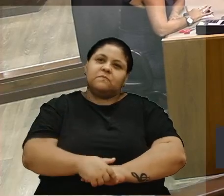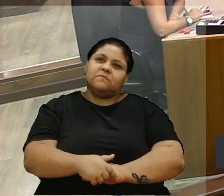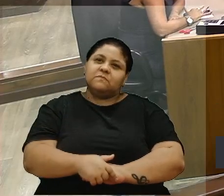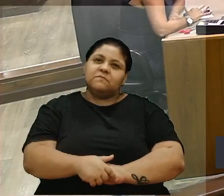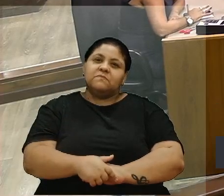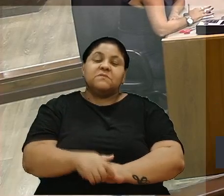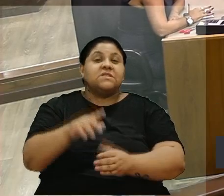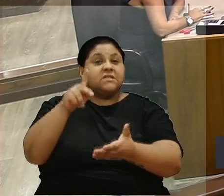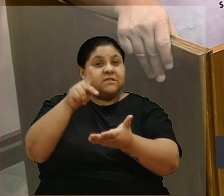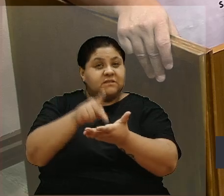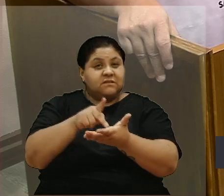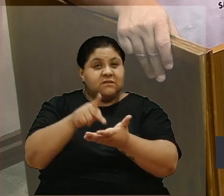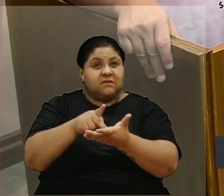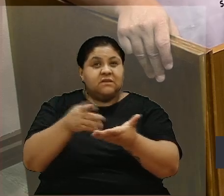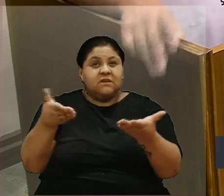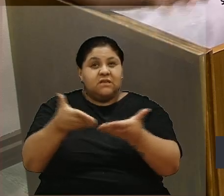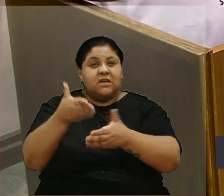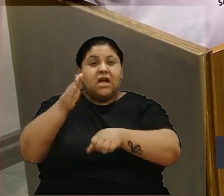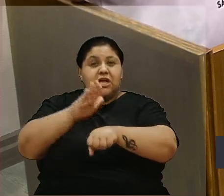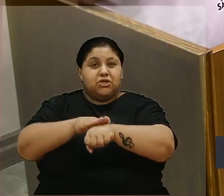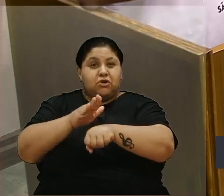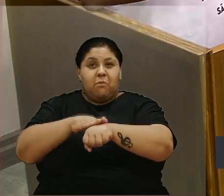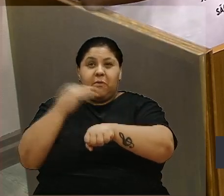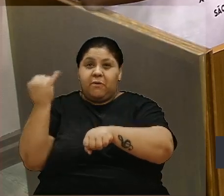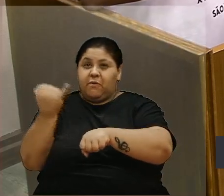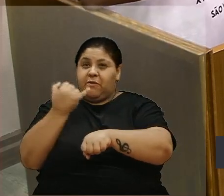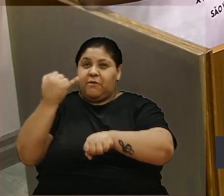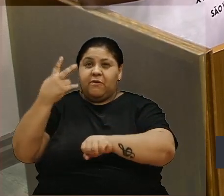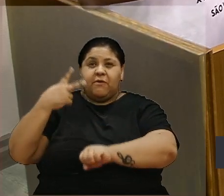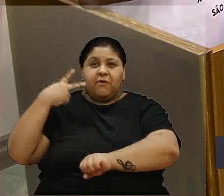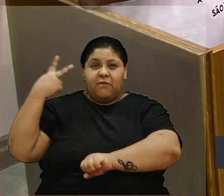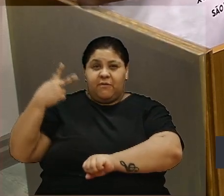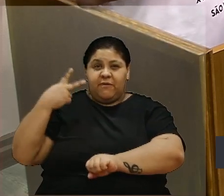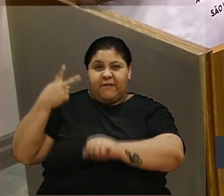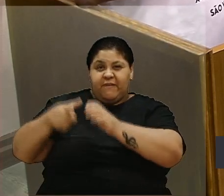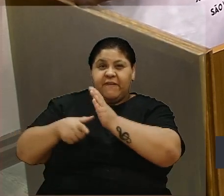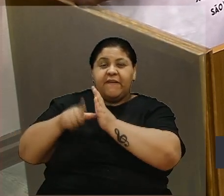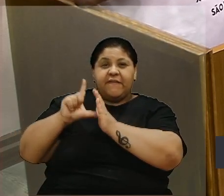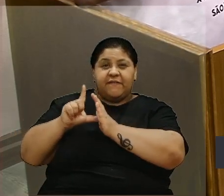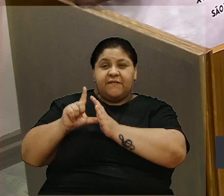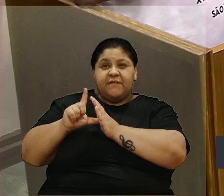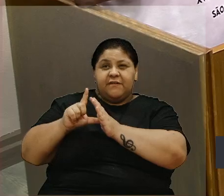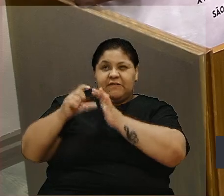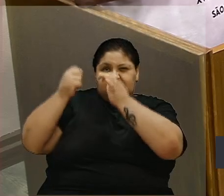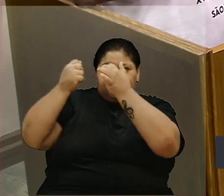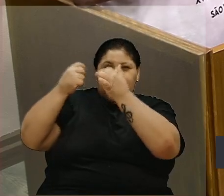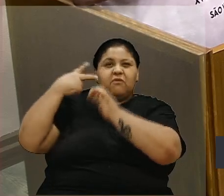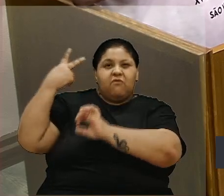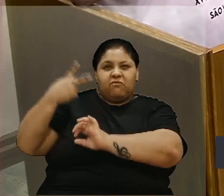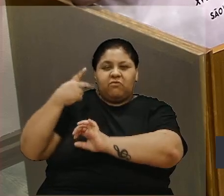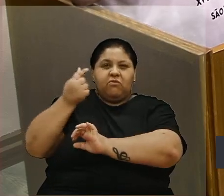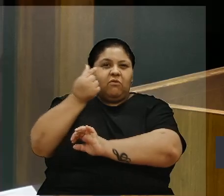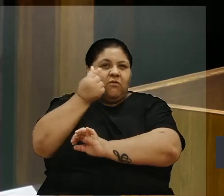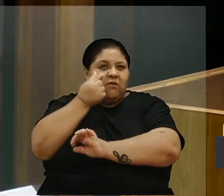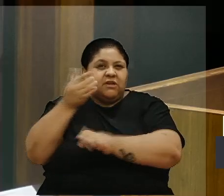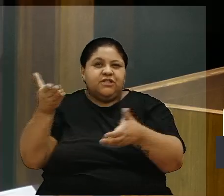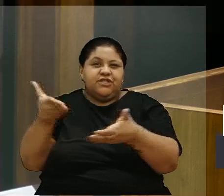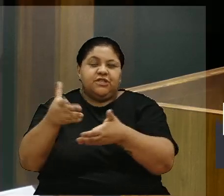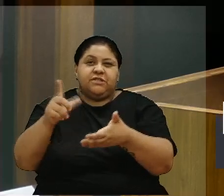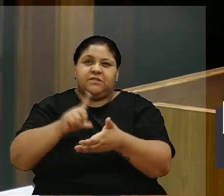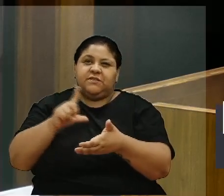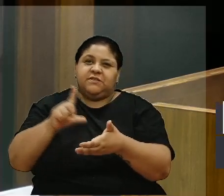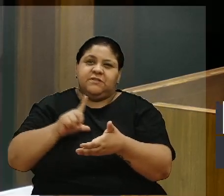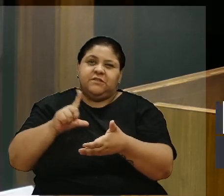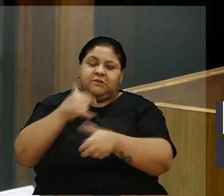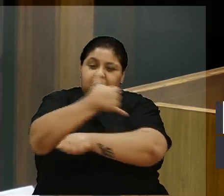Rosa. De fato, né? Acho que é um momento importante. Acho que os vereadores que antecederam aqui trazem vereador Frisso, o senhor que já passou